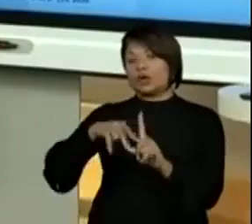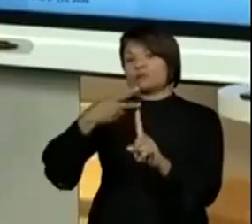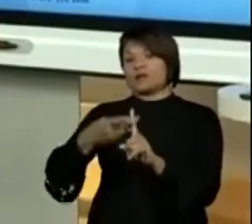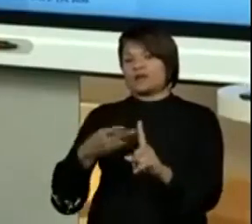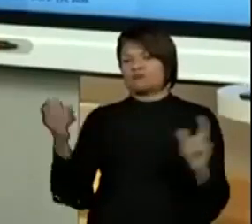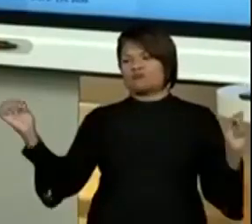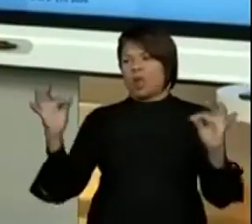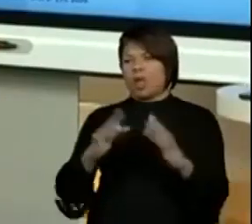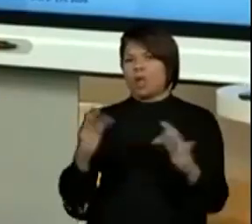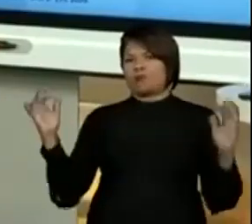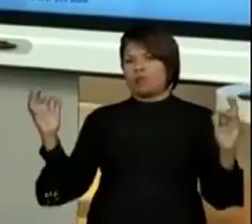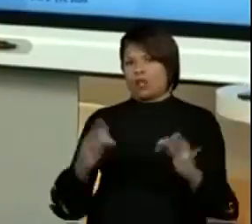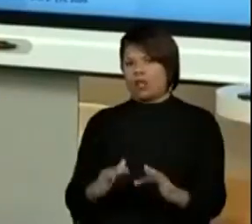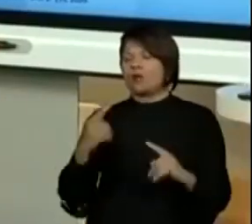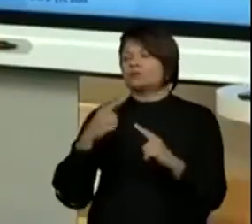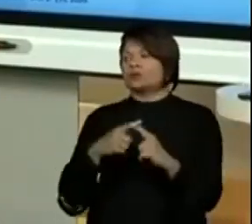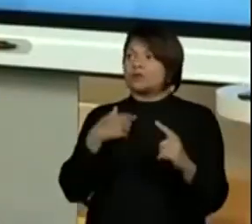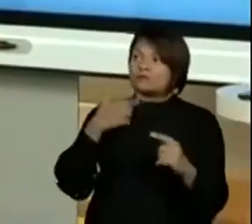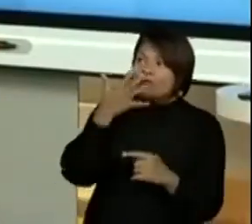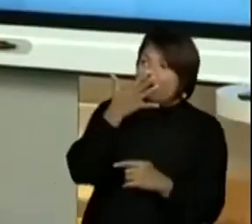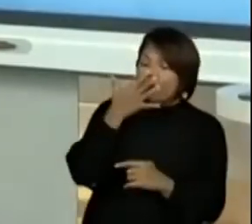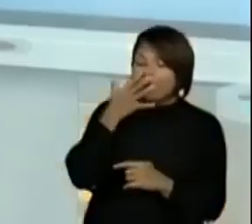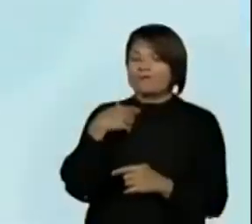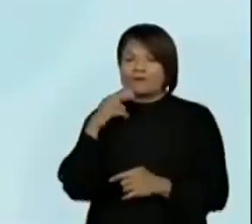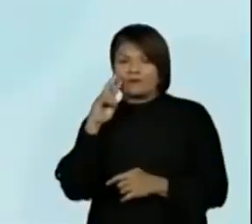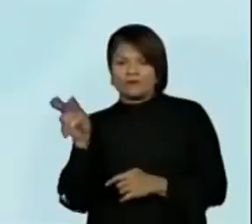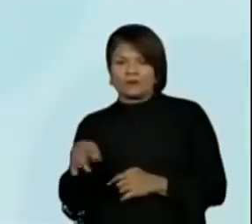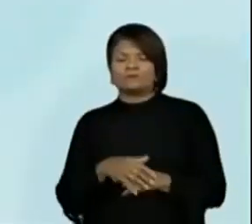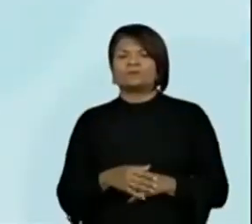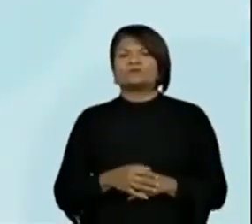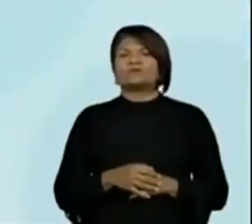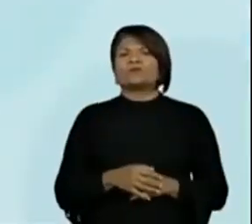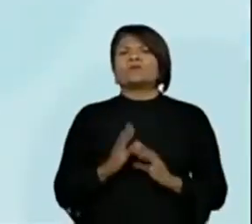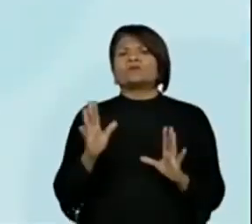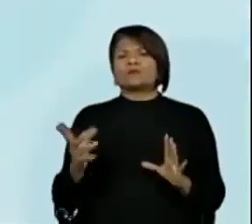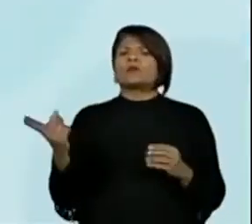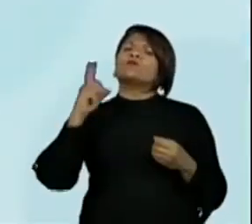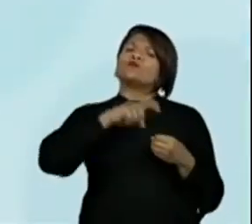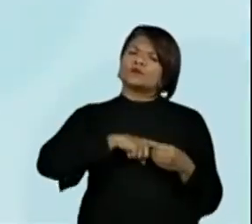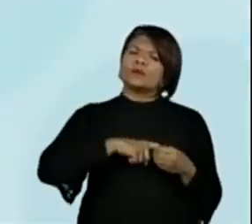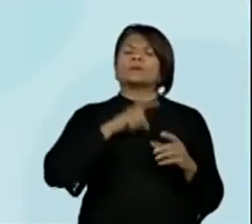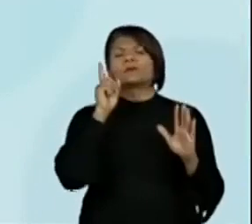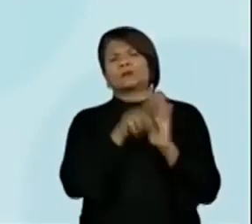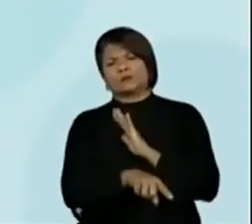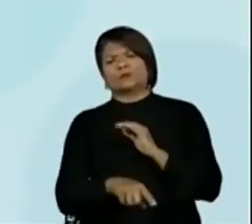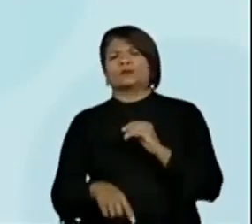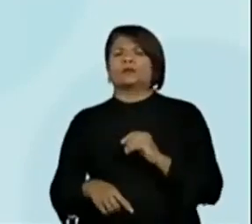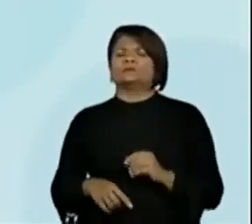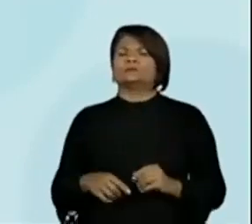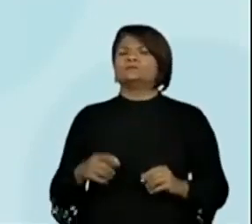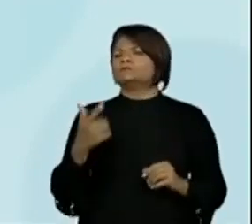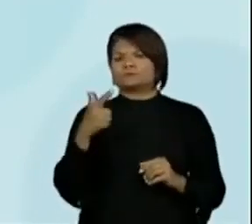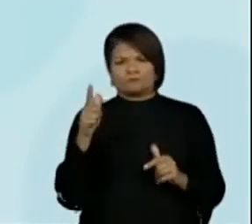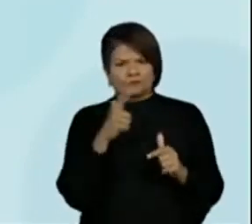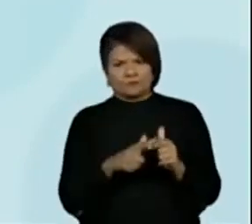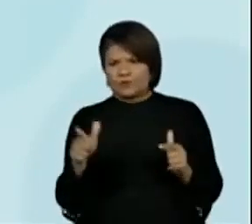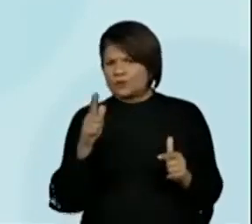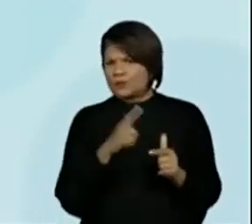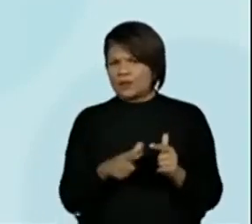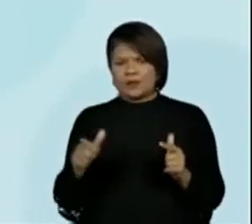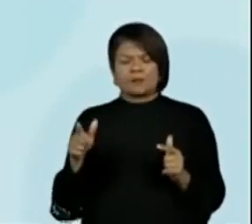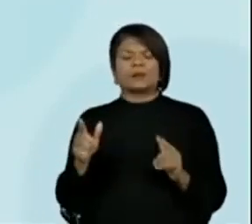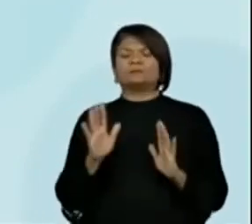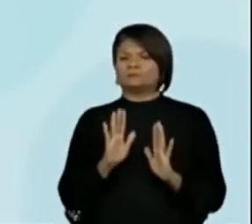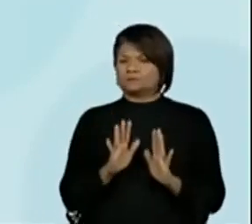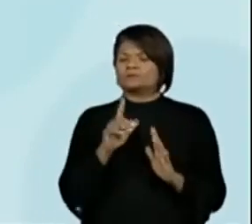mês devido à presença desses gigantes. Vamos voltar para a pergunta? Não tem problema, não tem problema. Eu tenho que vir a pergunta, voltar para o